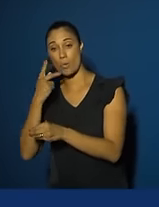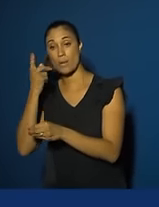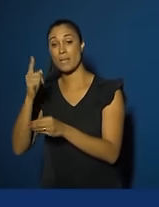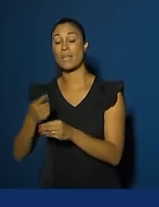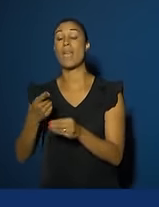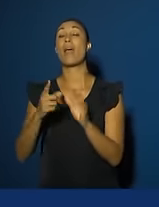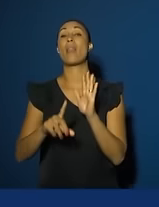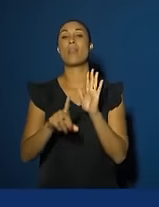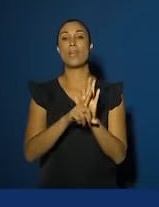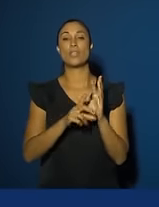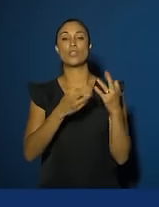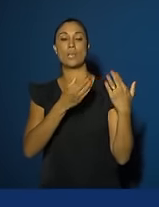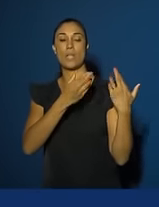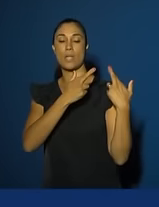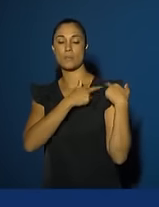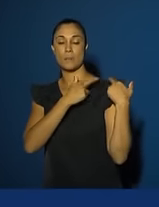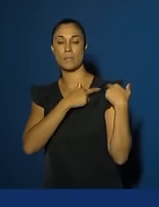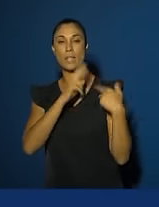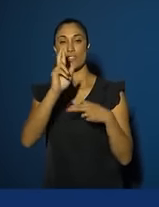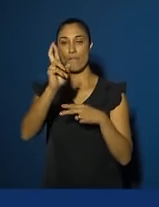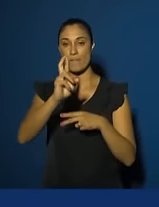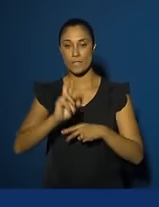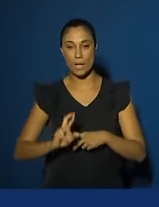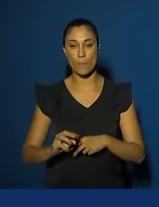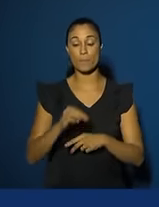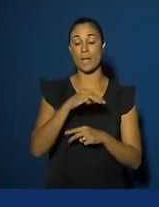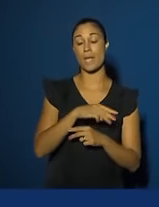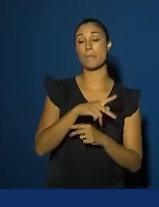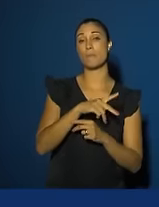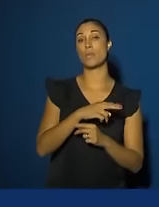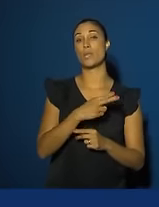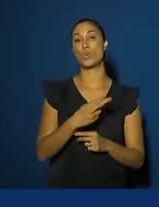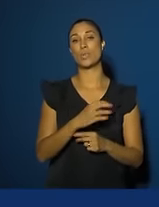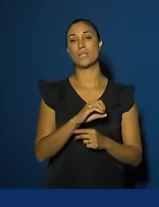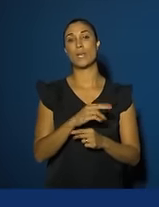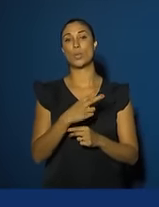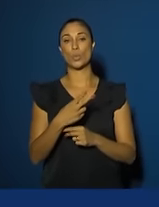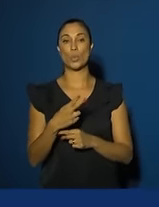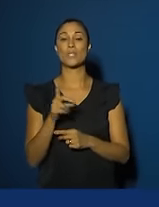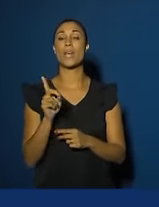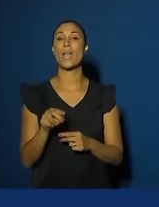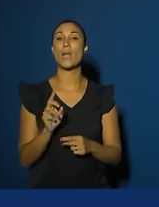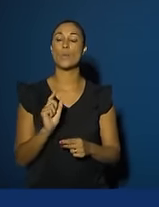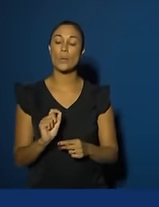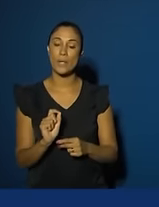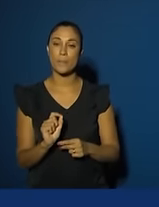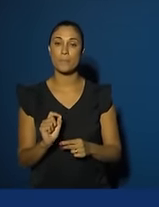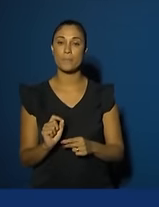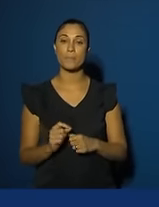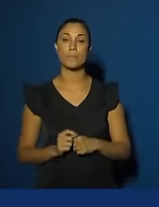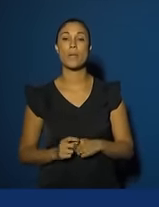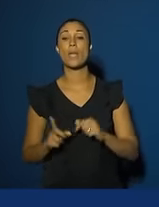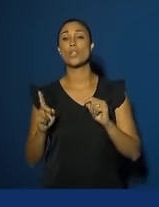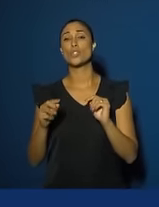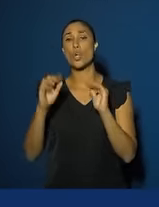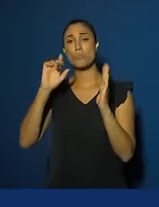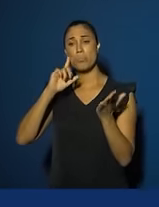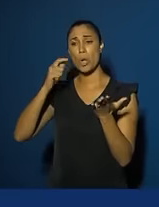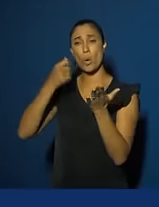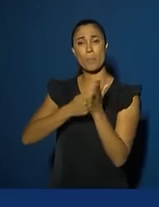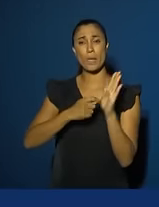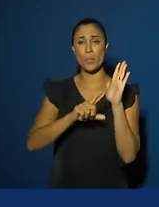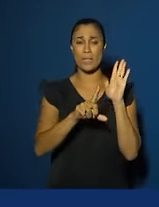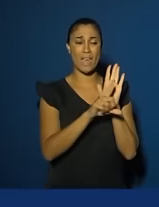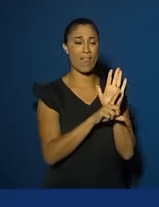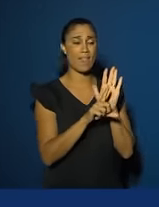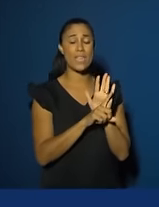responsabilidade fiscal a mp22 só cumpriu uma determinação do